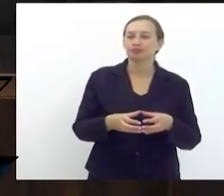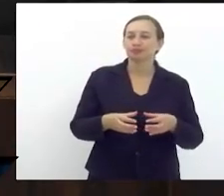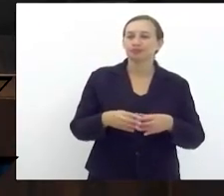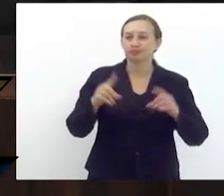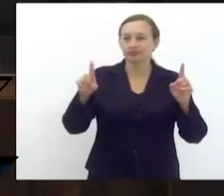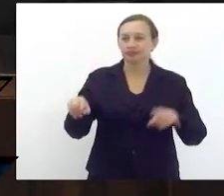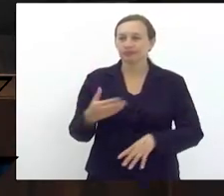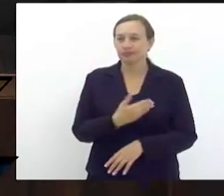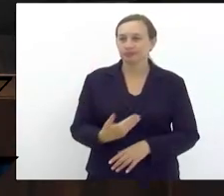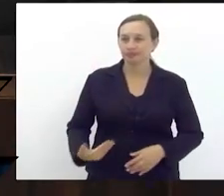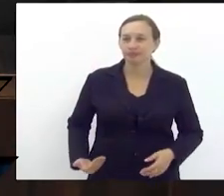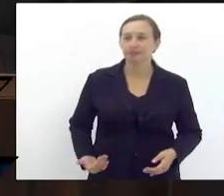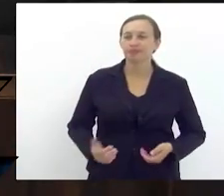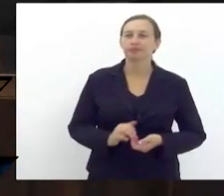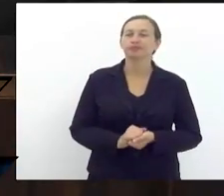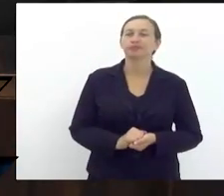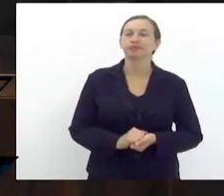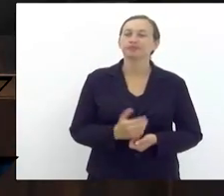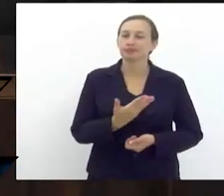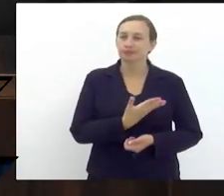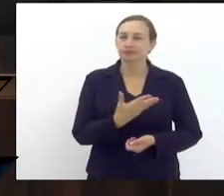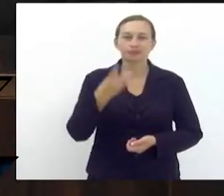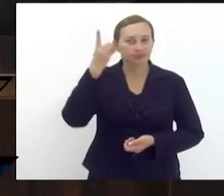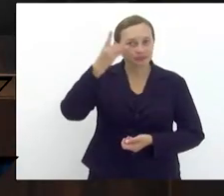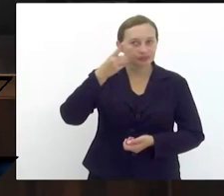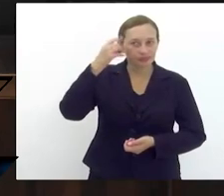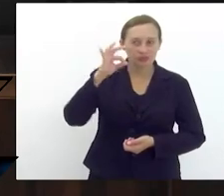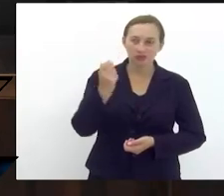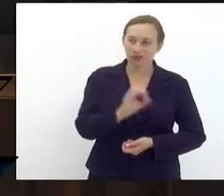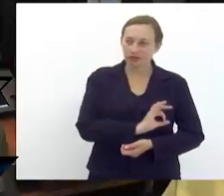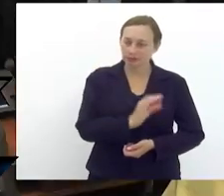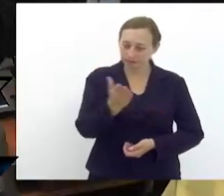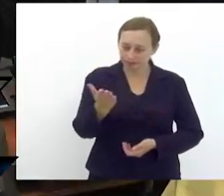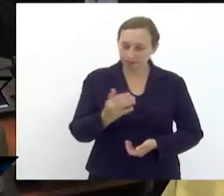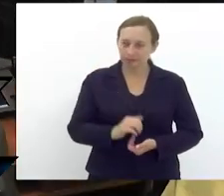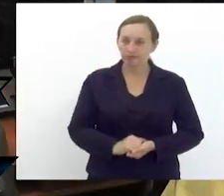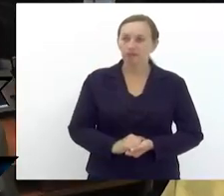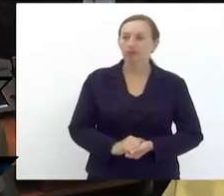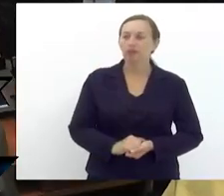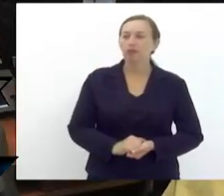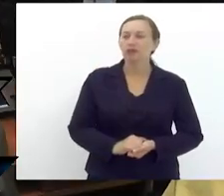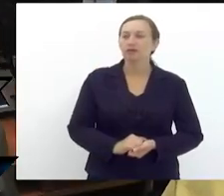servidores públicos querida amiga deputada Marta Rocha por favor